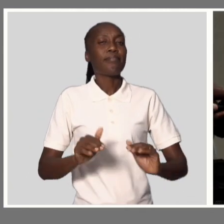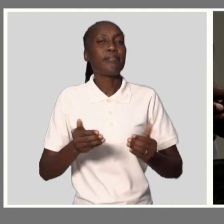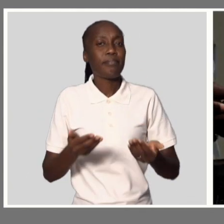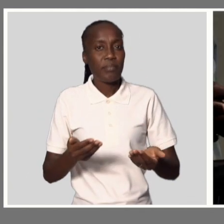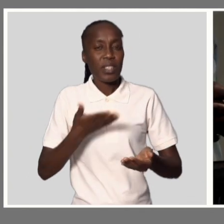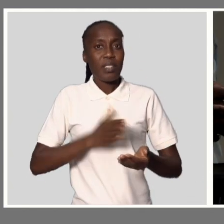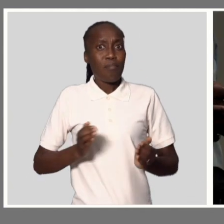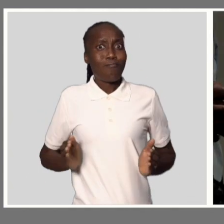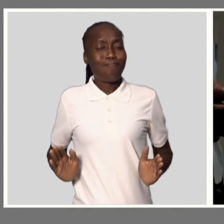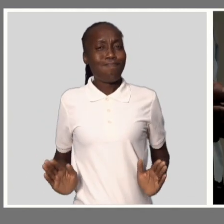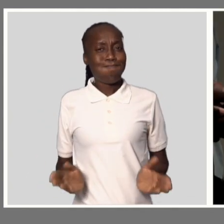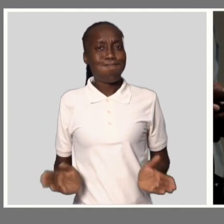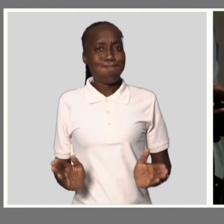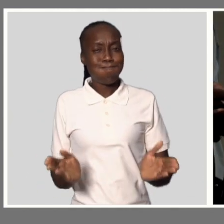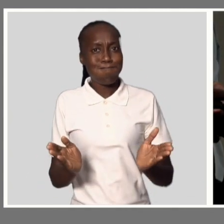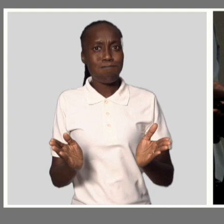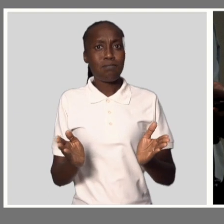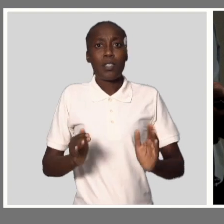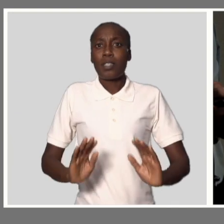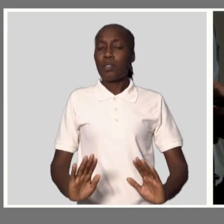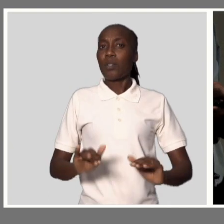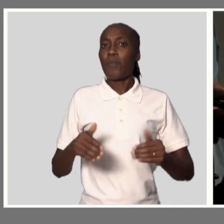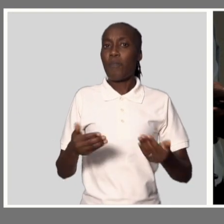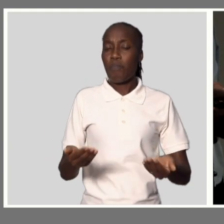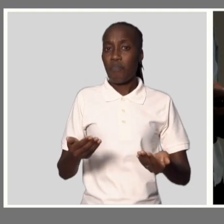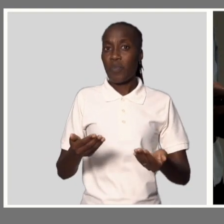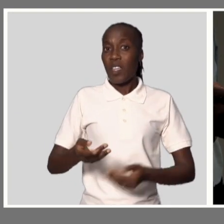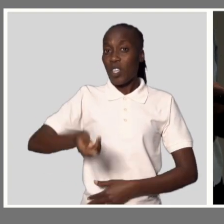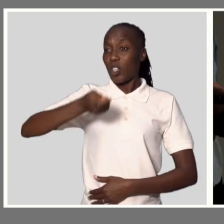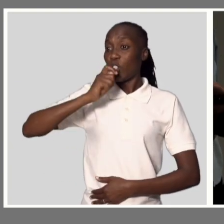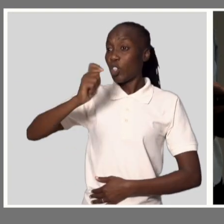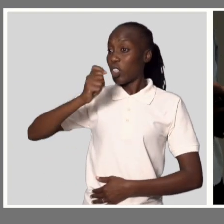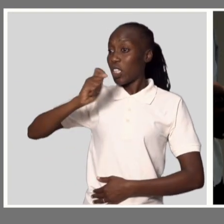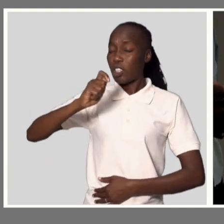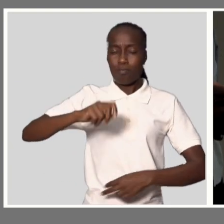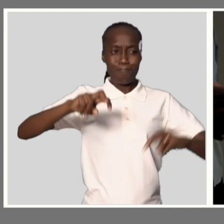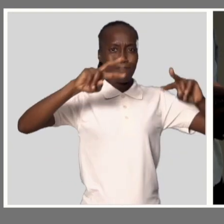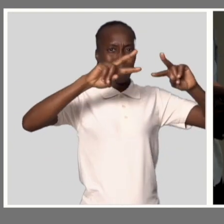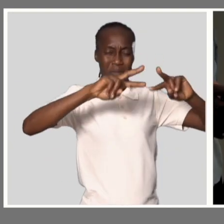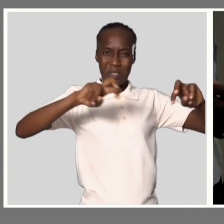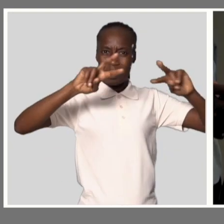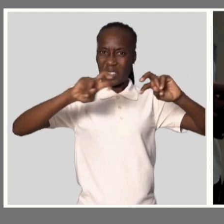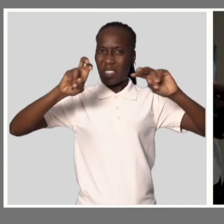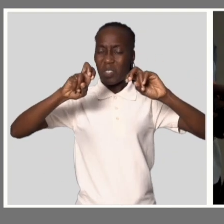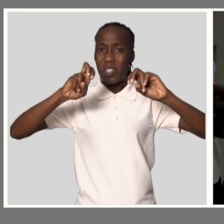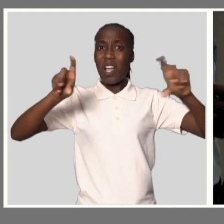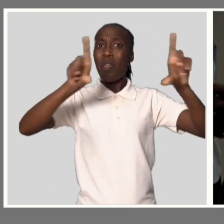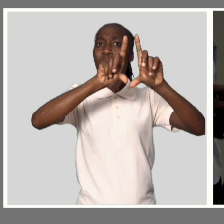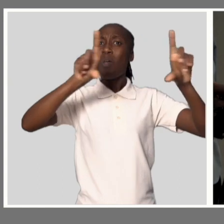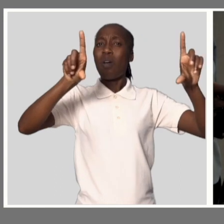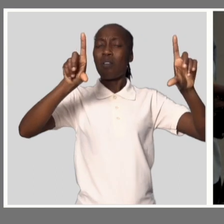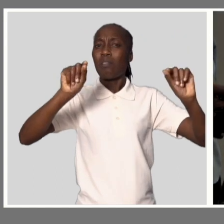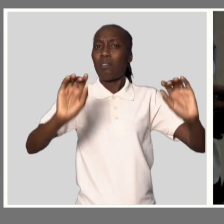promover, incentivar o jornalismo investigativo em